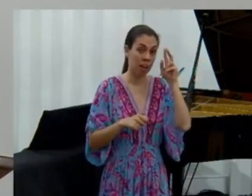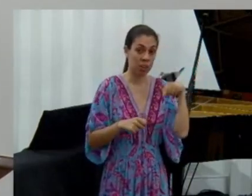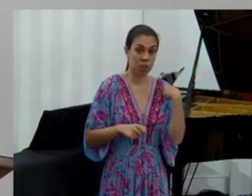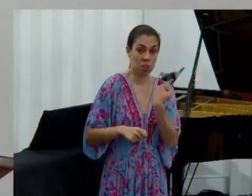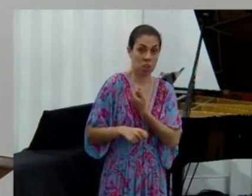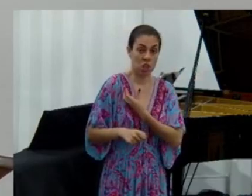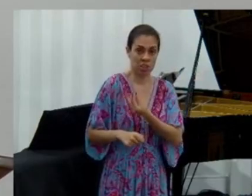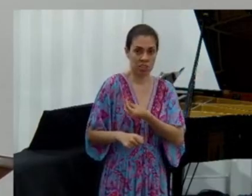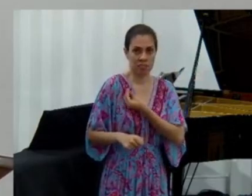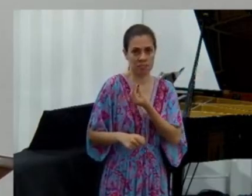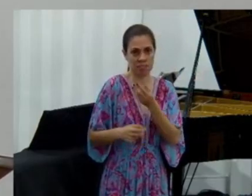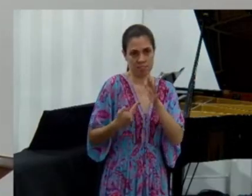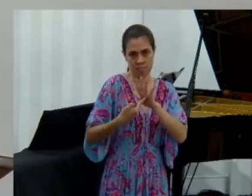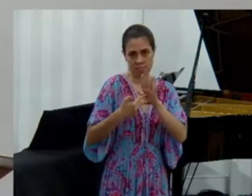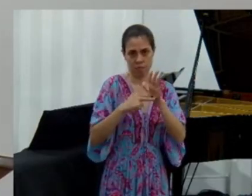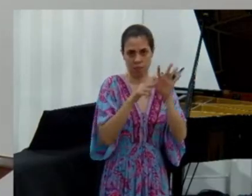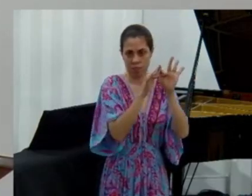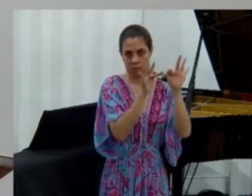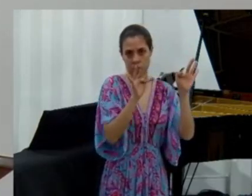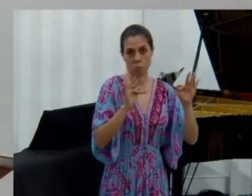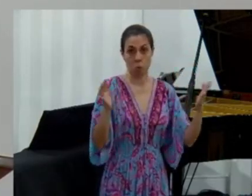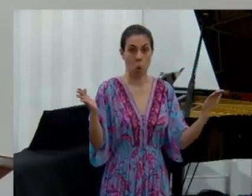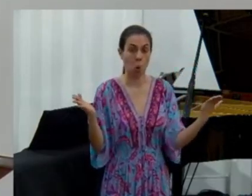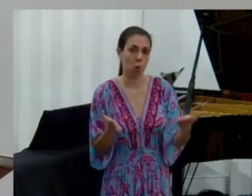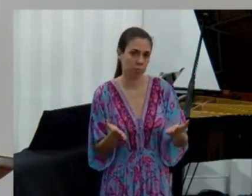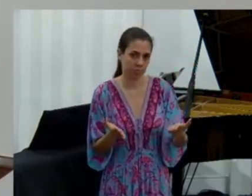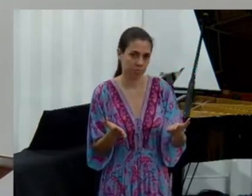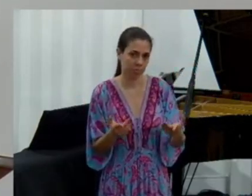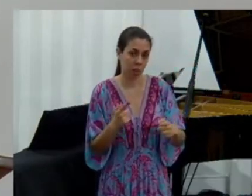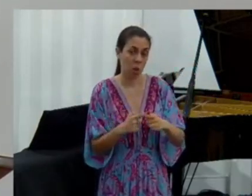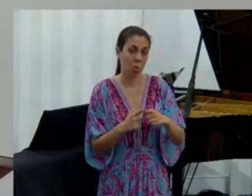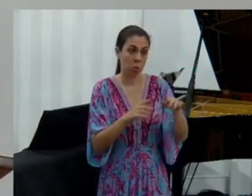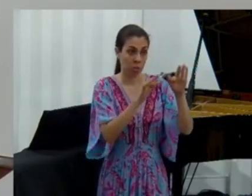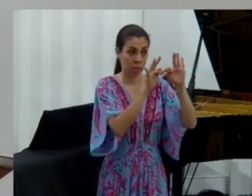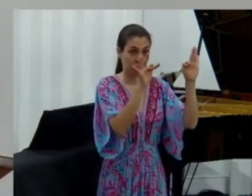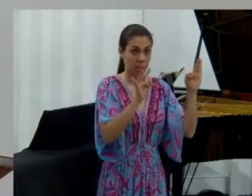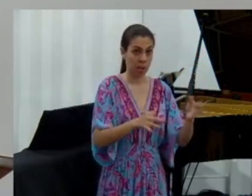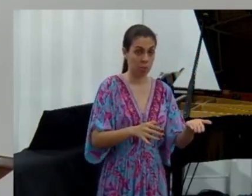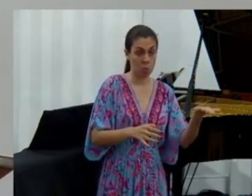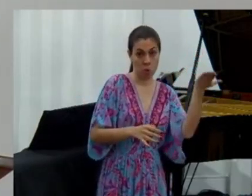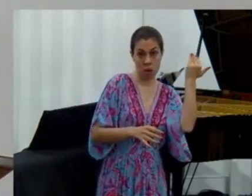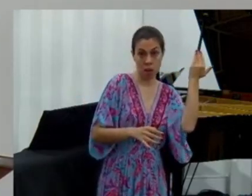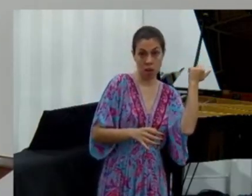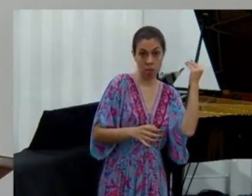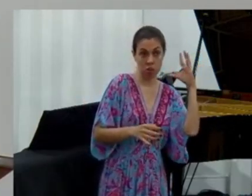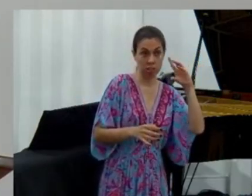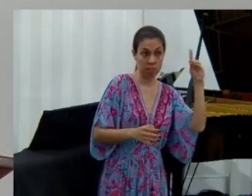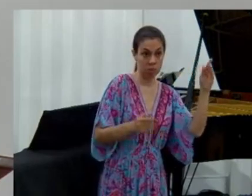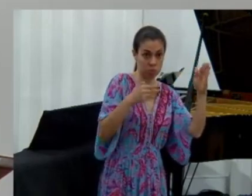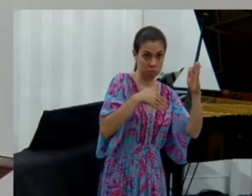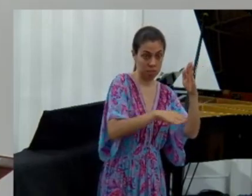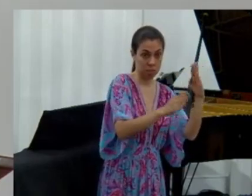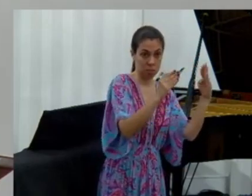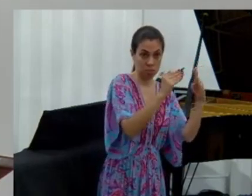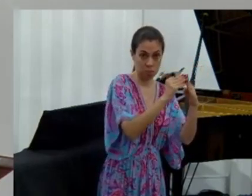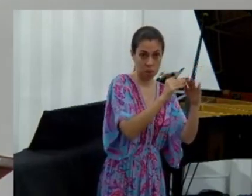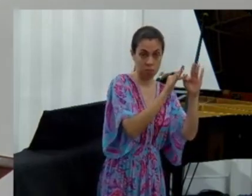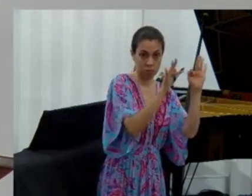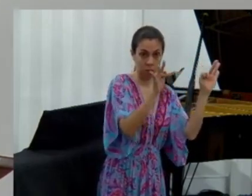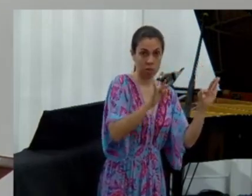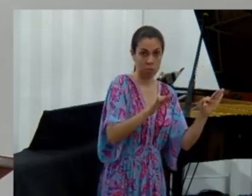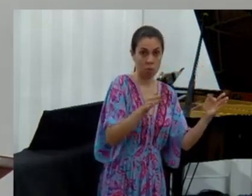que evidenciamos, ou pelo menos demonstramos como num domingo, também é refletido em